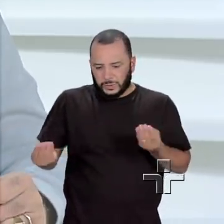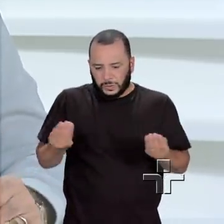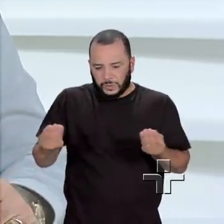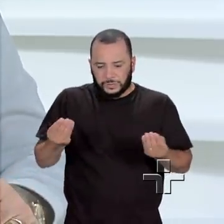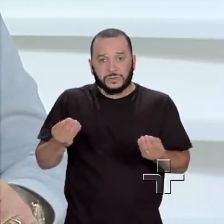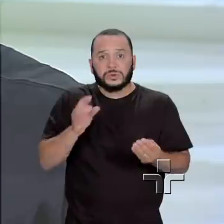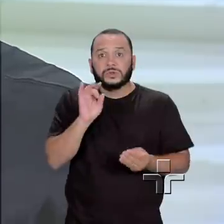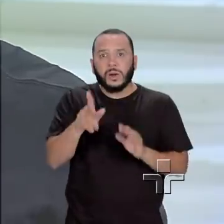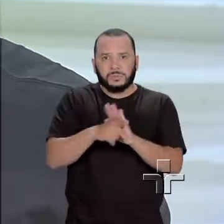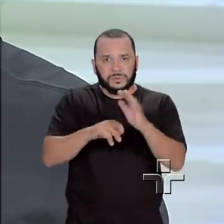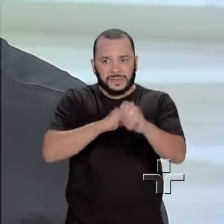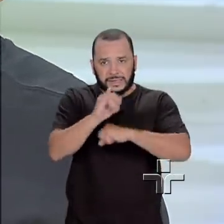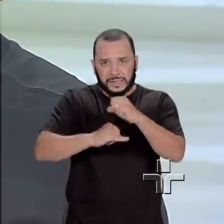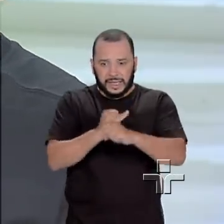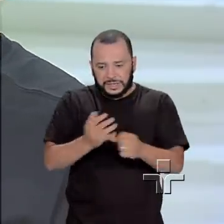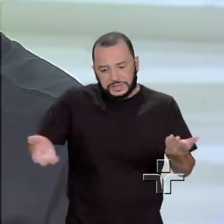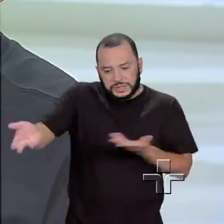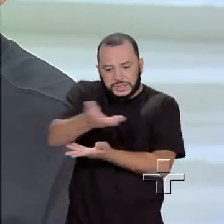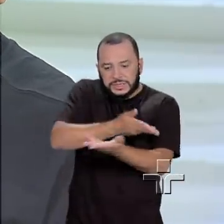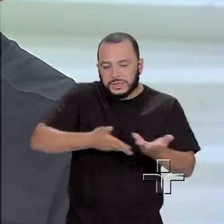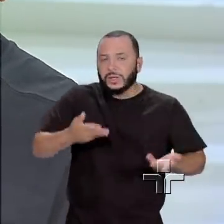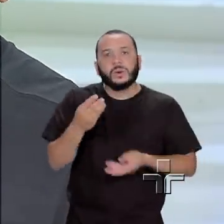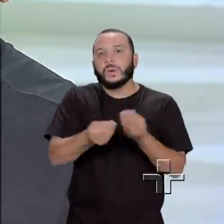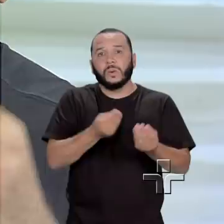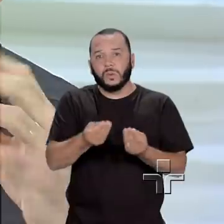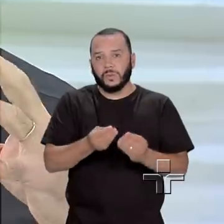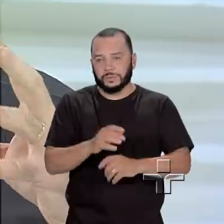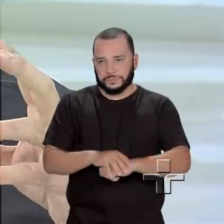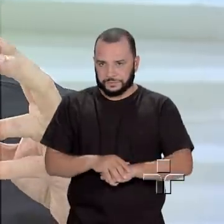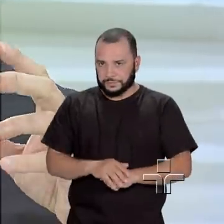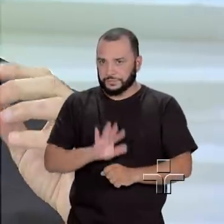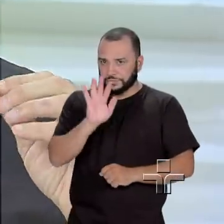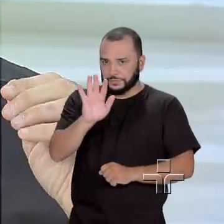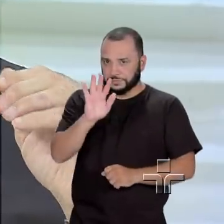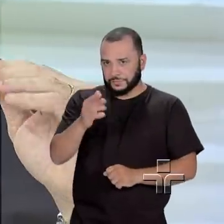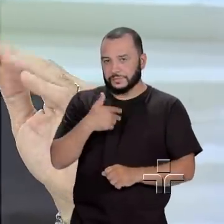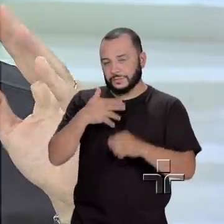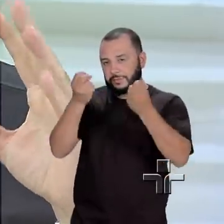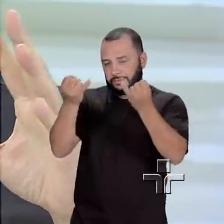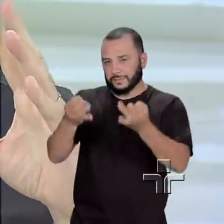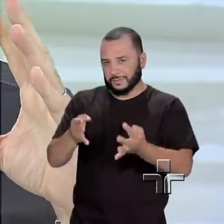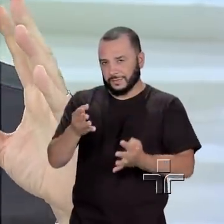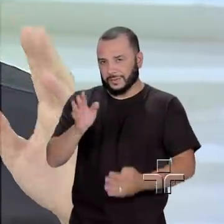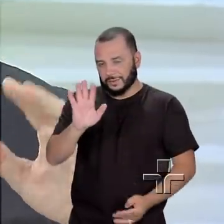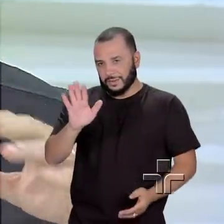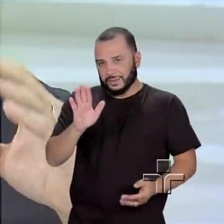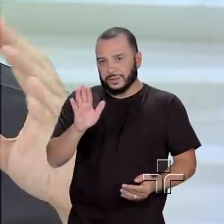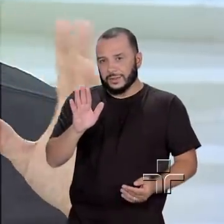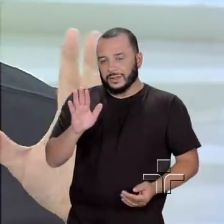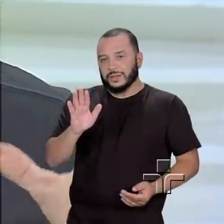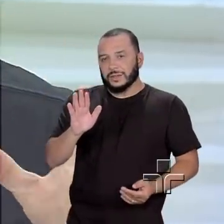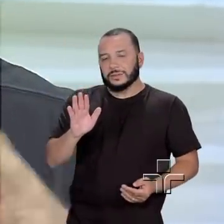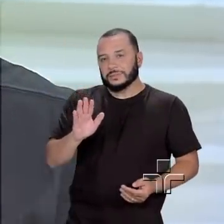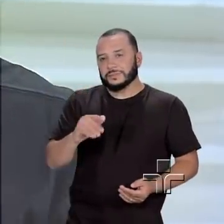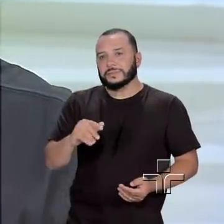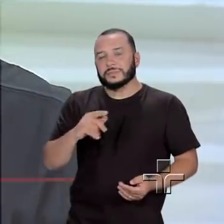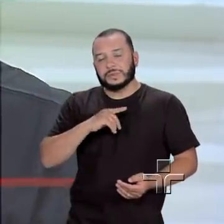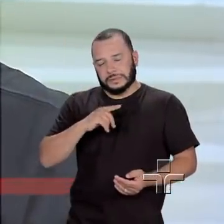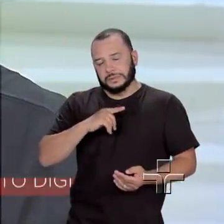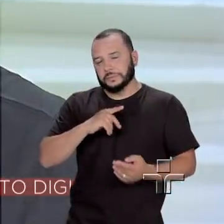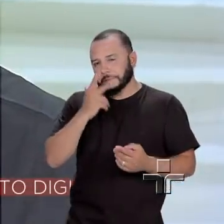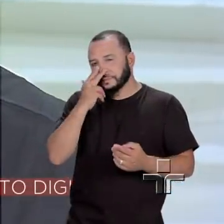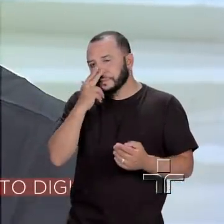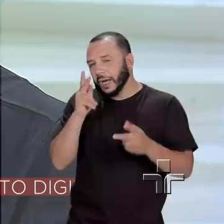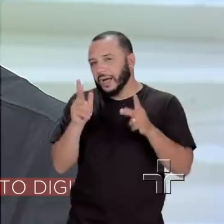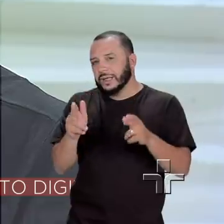internet. Bom, vamos começar com um caso que eu acho assim, que pode ser parte do paradigma do futuro.